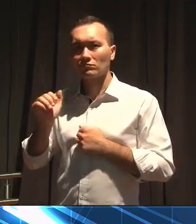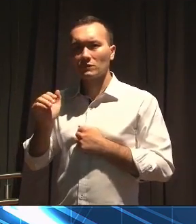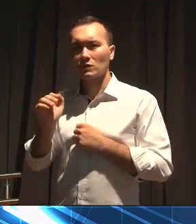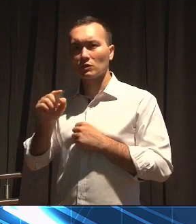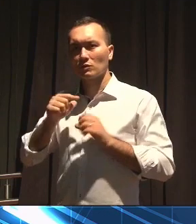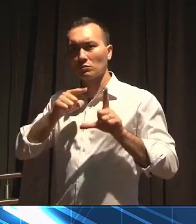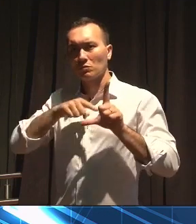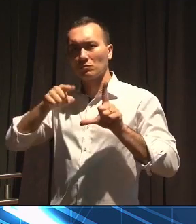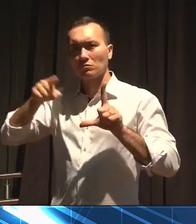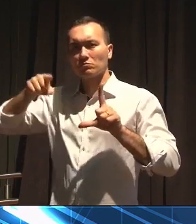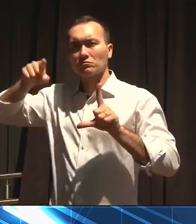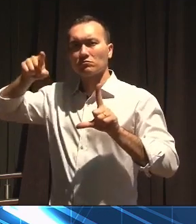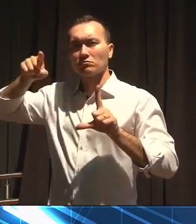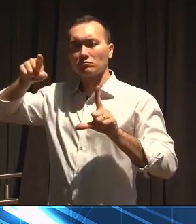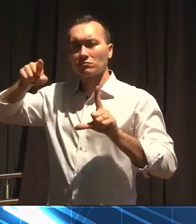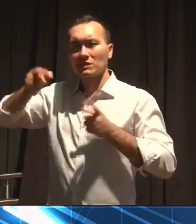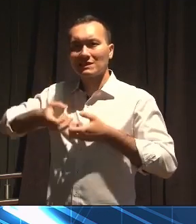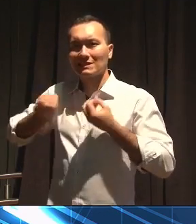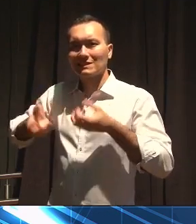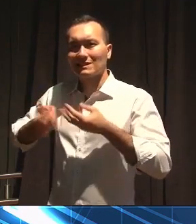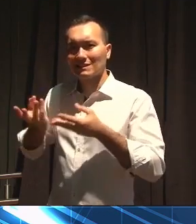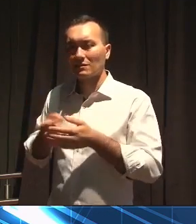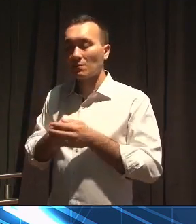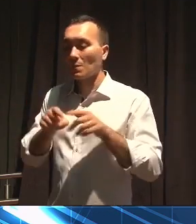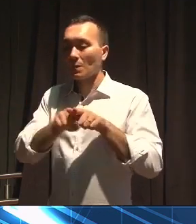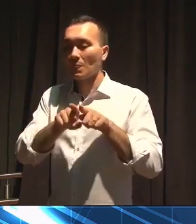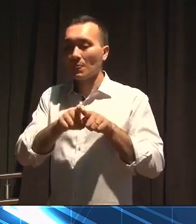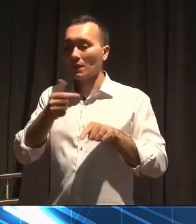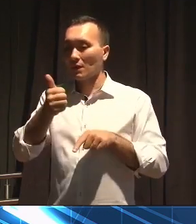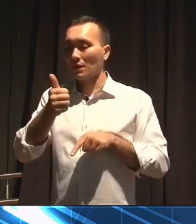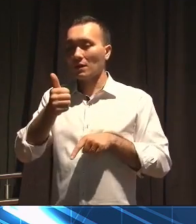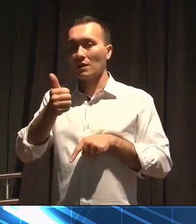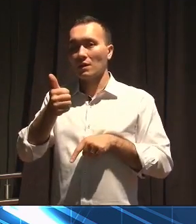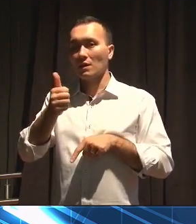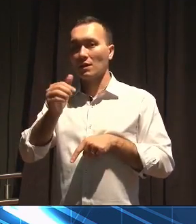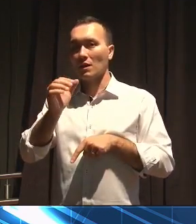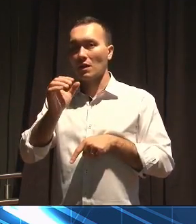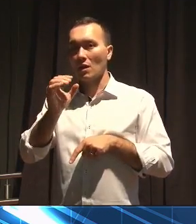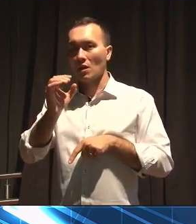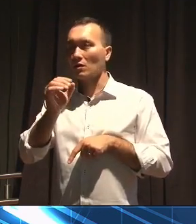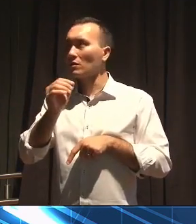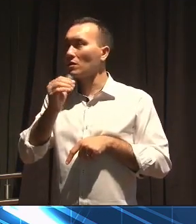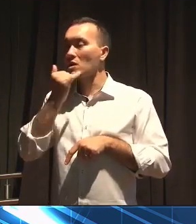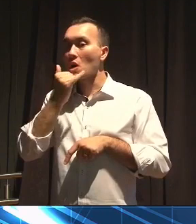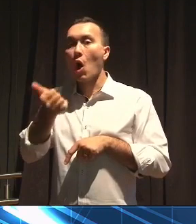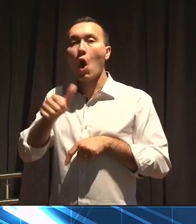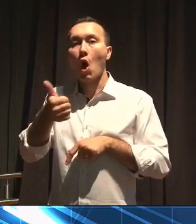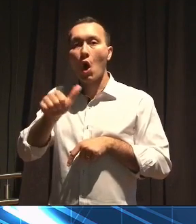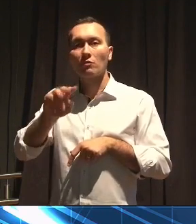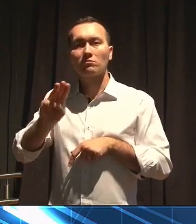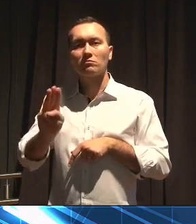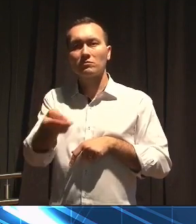e nós tínhamos mais ou menos 11 milhões de eventos por mês relacionados a eventos de negócio.